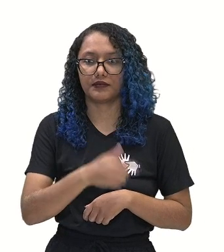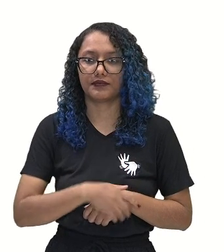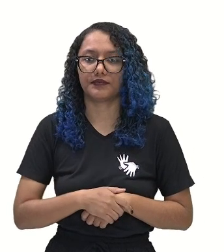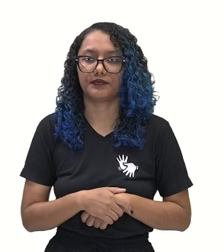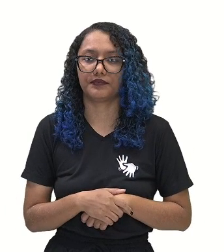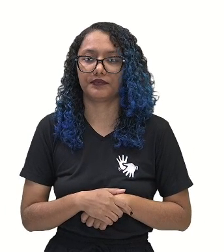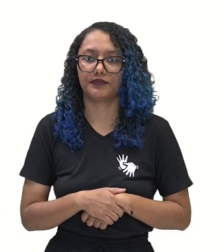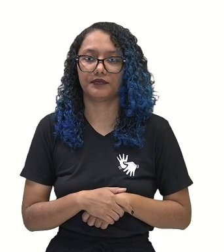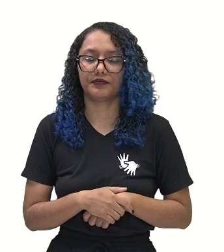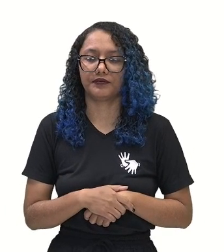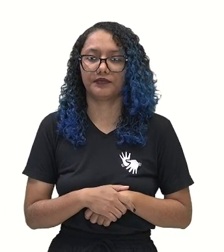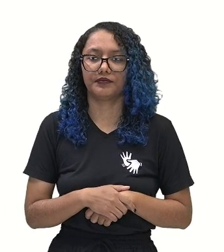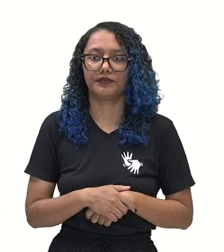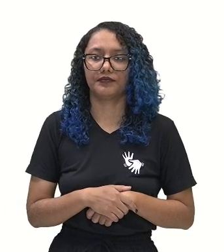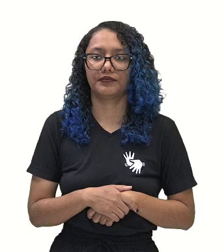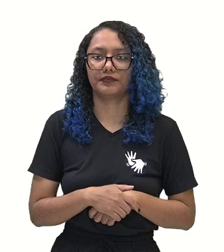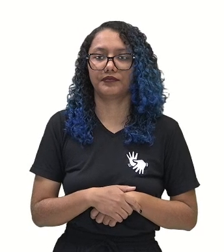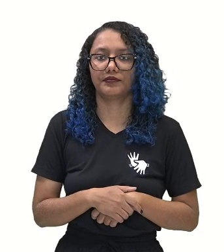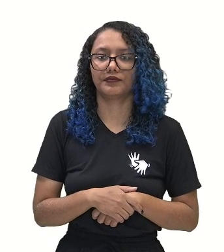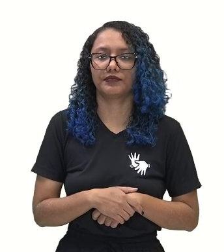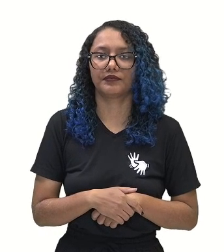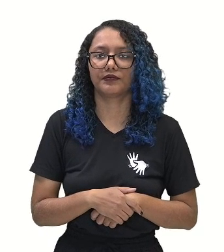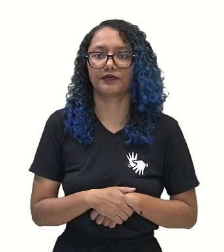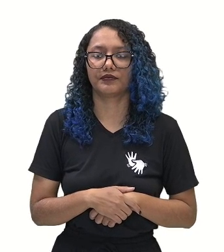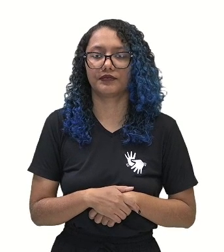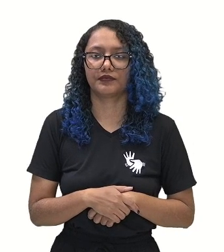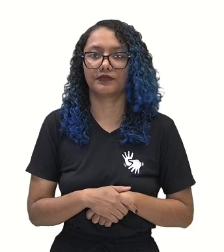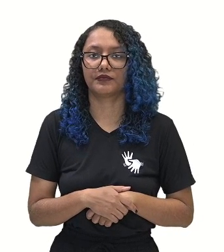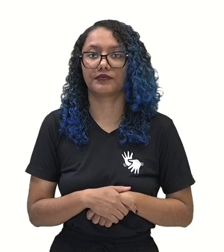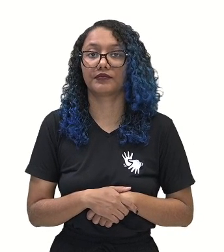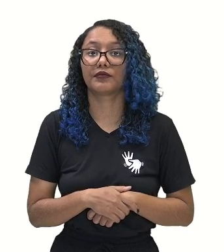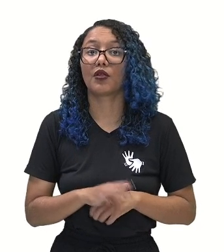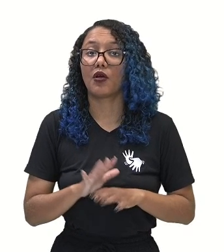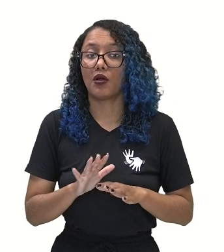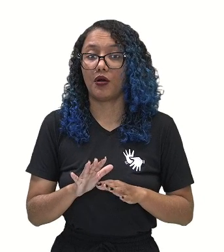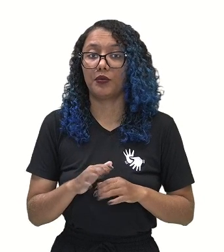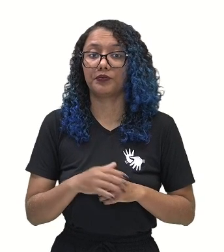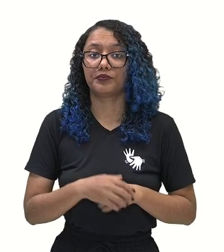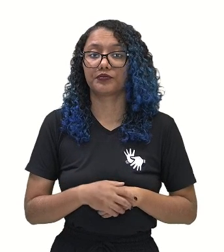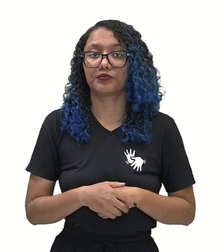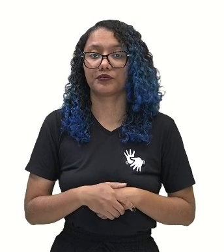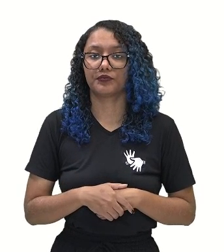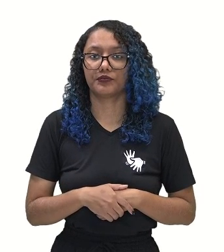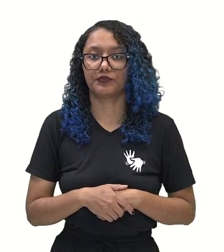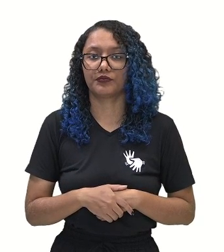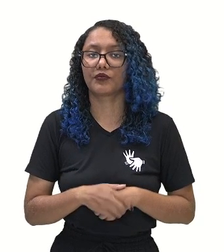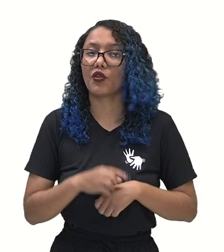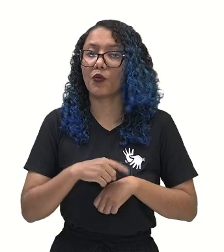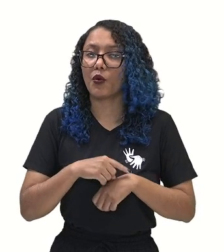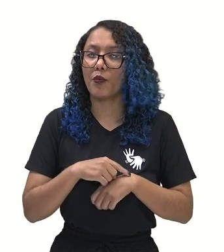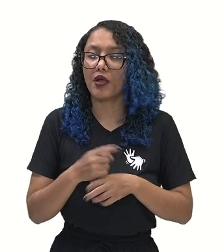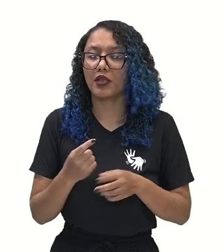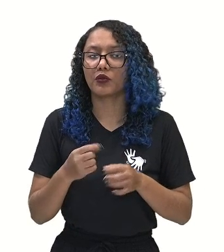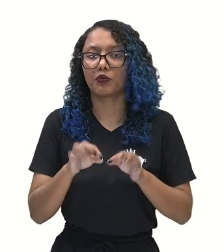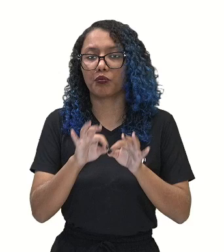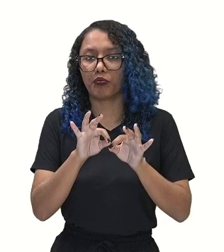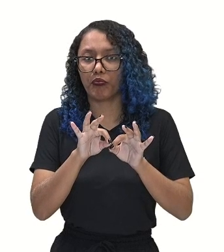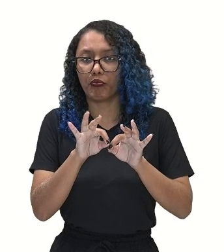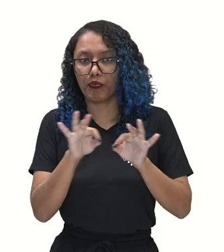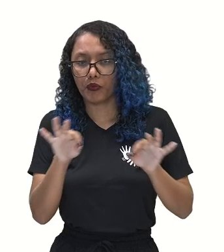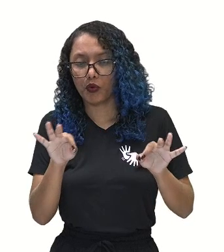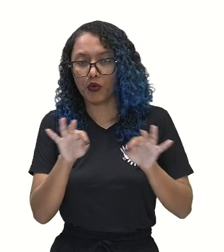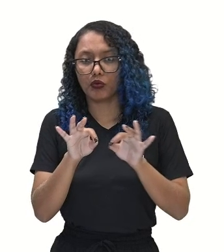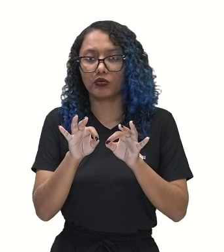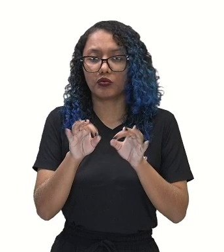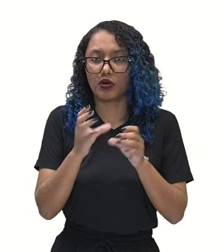bom? Beleza. Turma, quando a gente vai calcular a distância entre esses dois pontos,